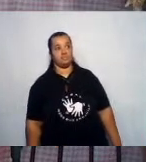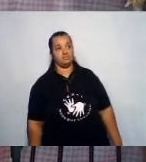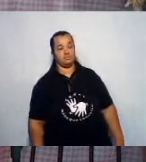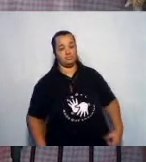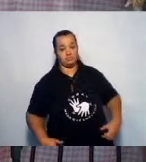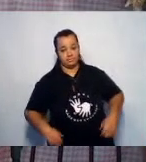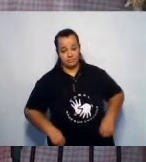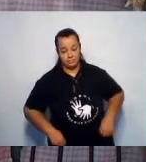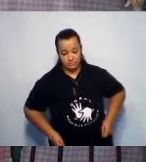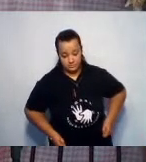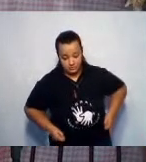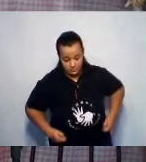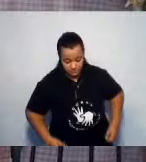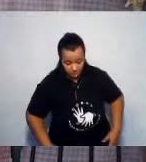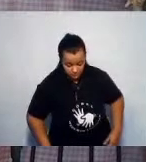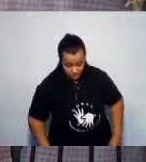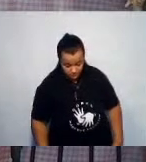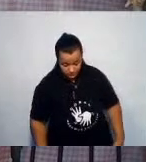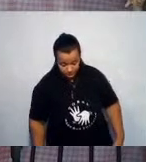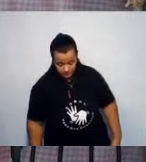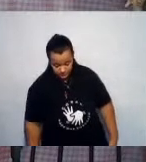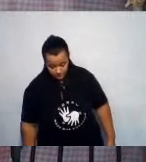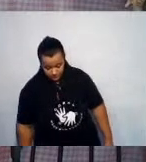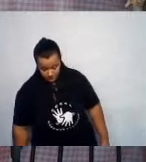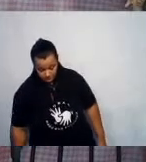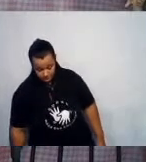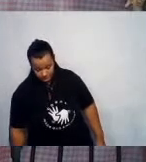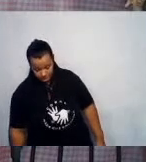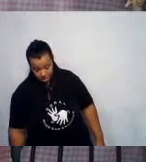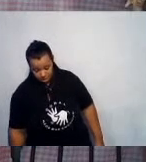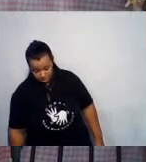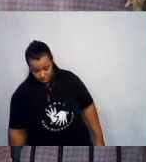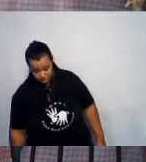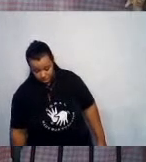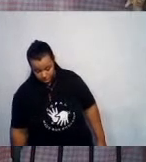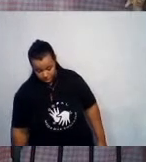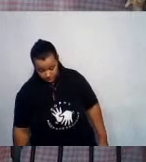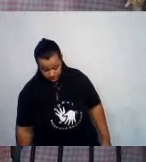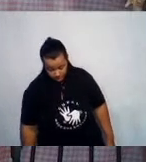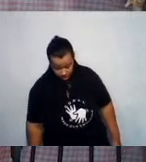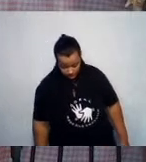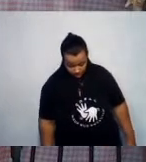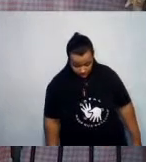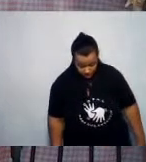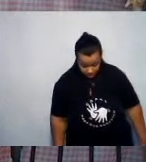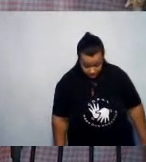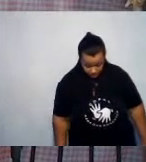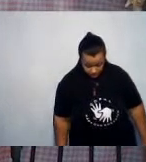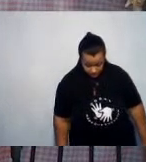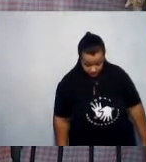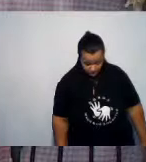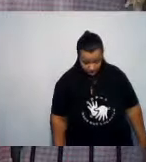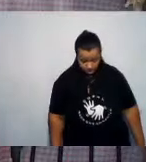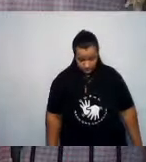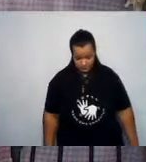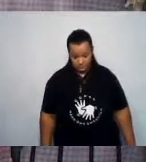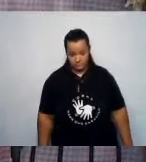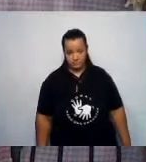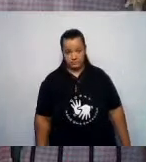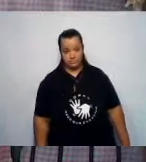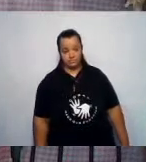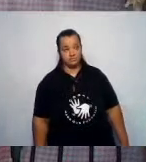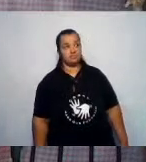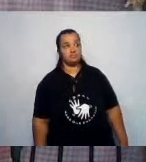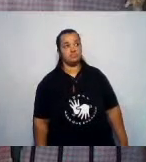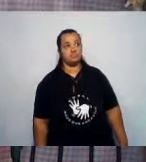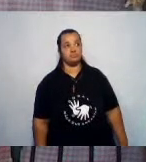sucesso em todas as rádios aqui da região, né, Rafael? É isso aí, isso aí. Se você ainda não ouviu, corre que você vai perder. E a gente vai mostrar para vocês. Eu sei que tem